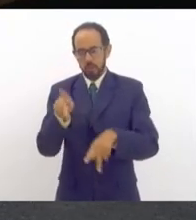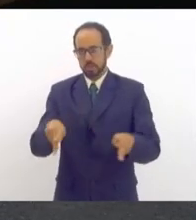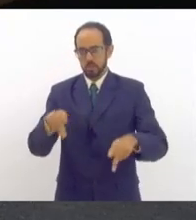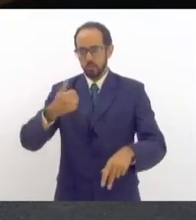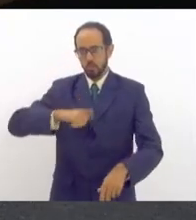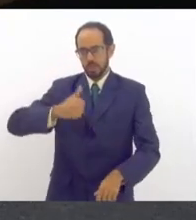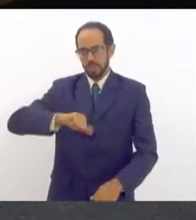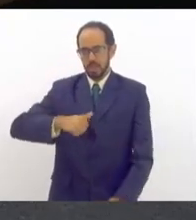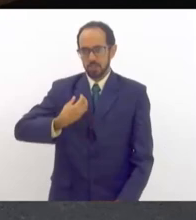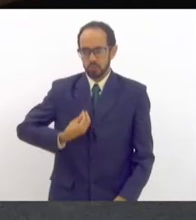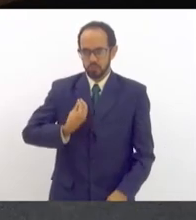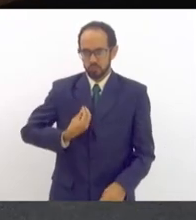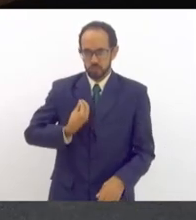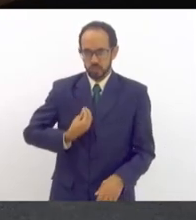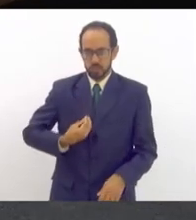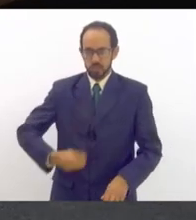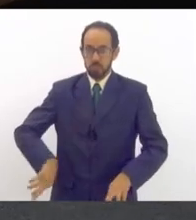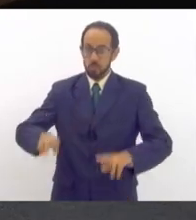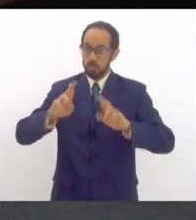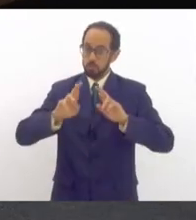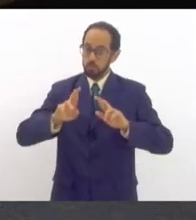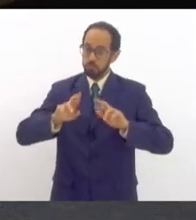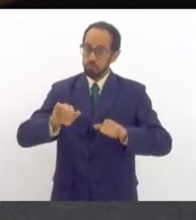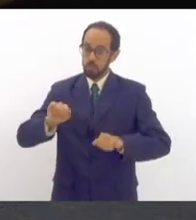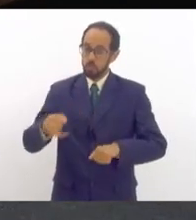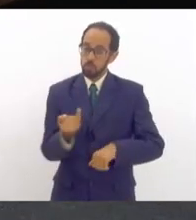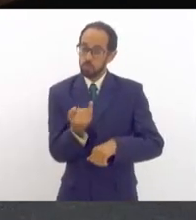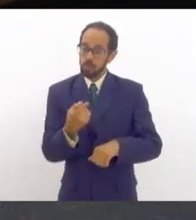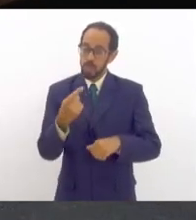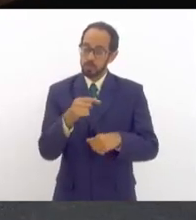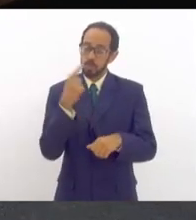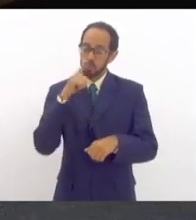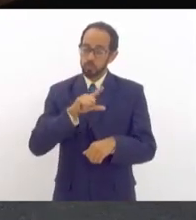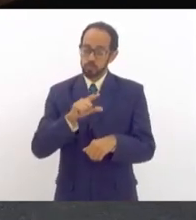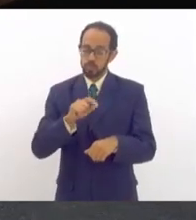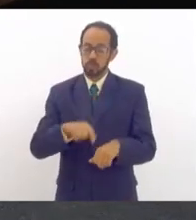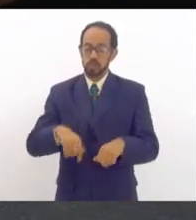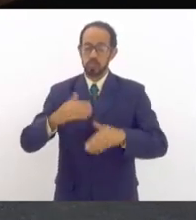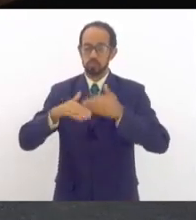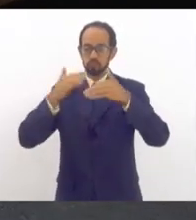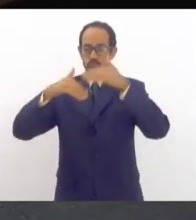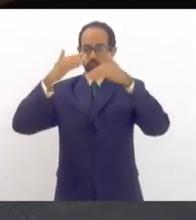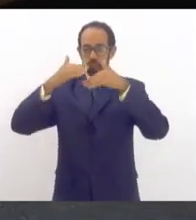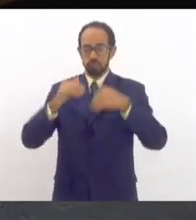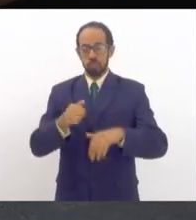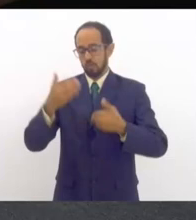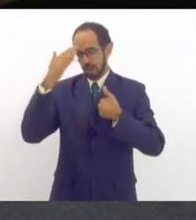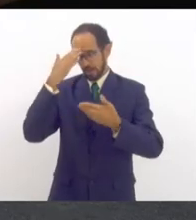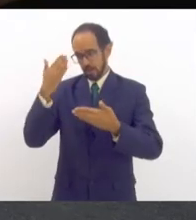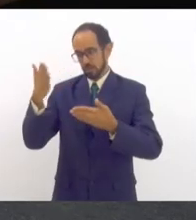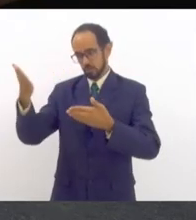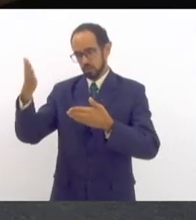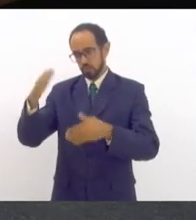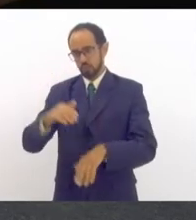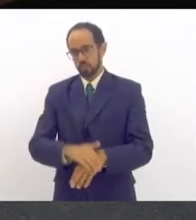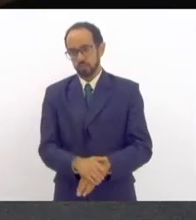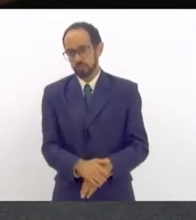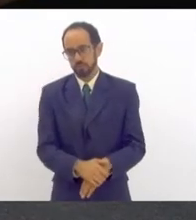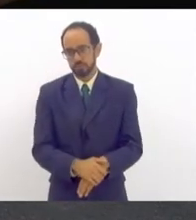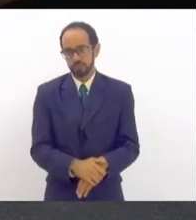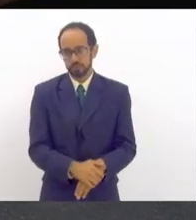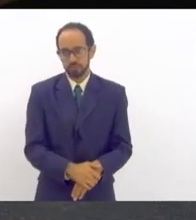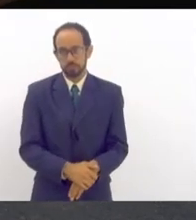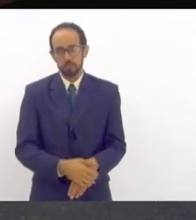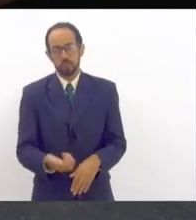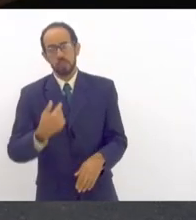vida e uma chance de ter um lugar ao sol então parabenizo vossa excelência Agradeço pela oportunidade a partirá e